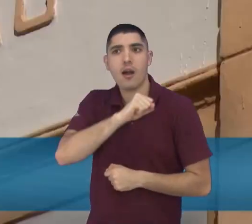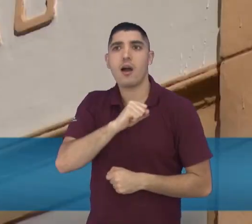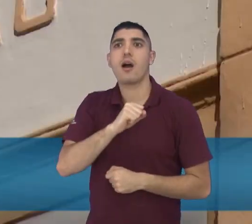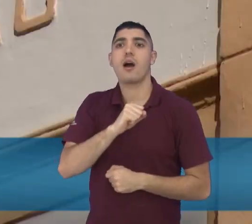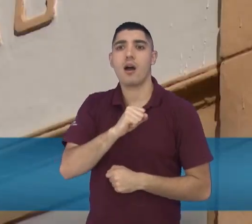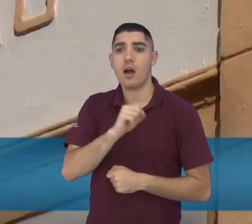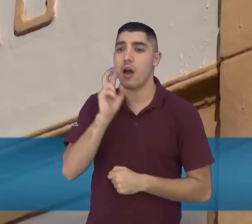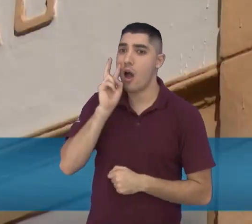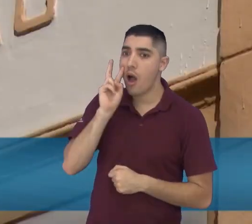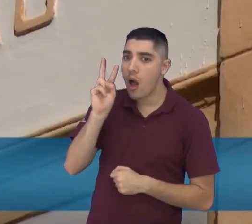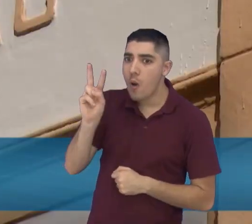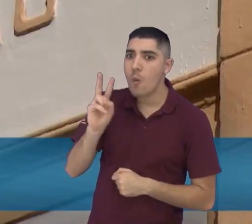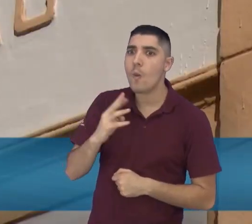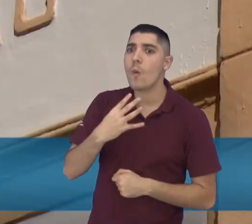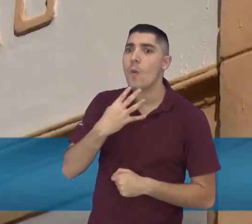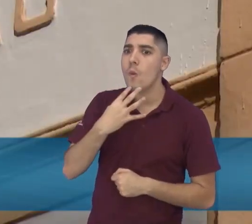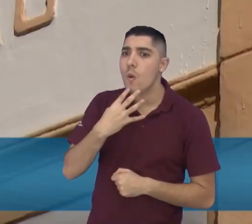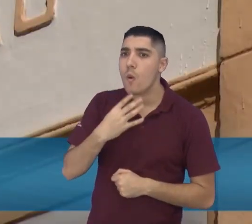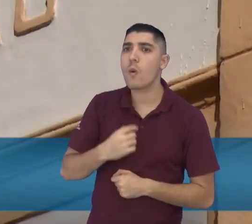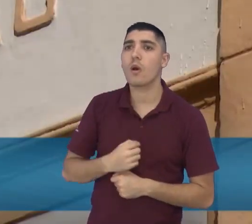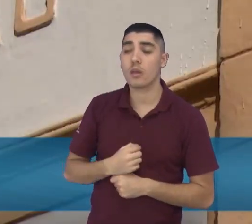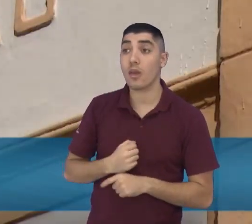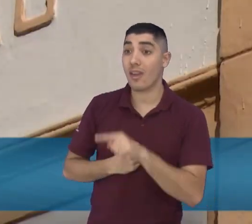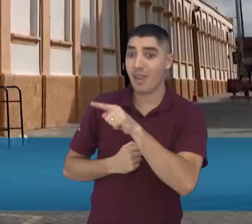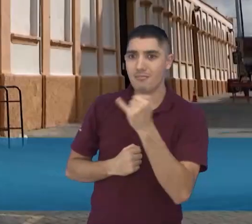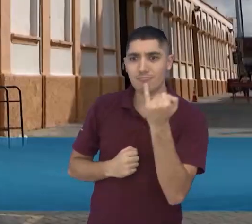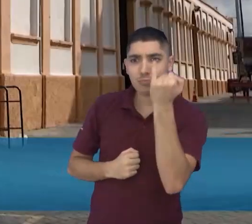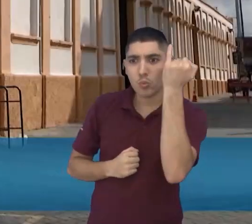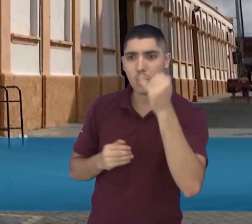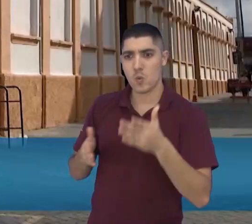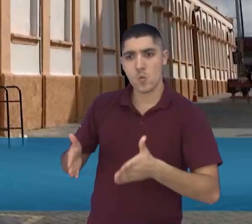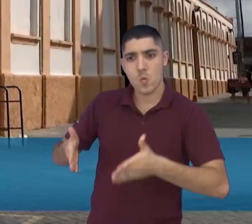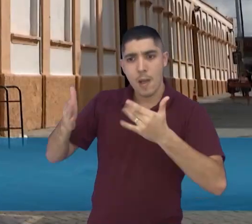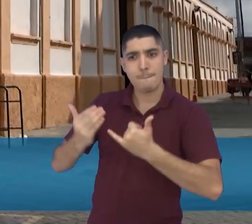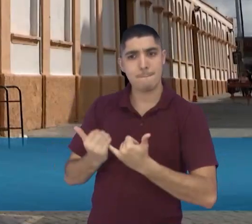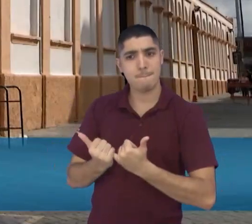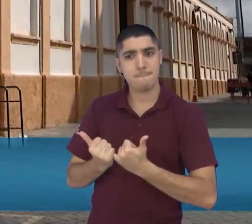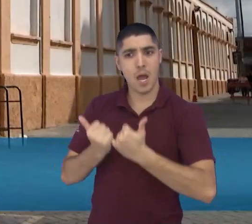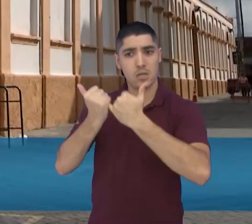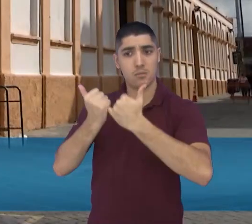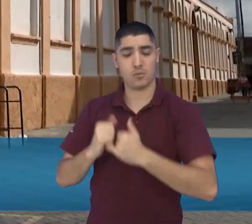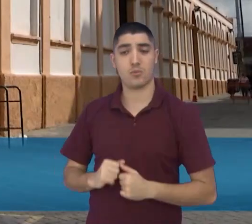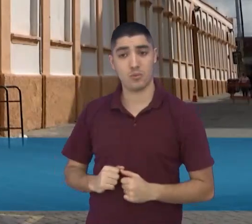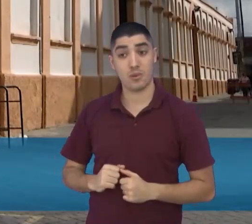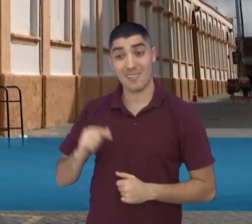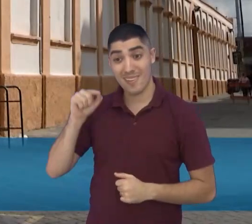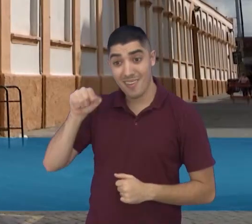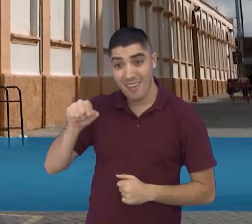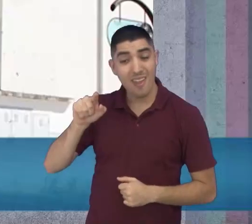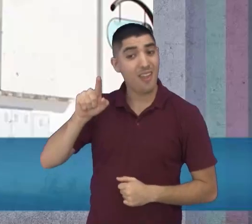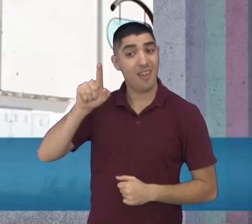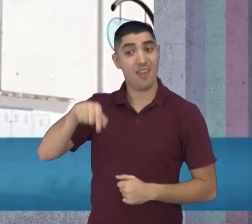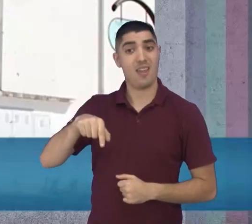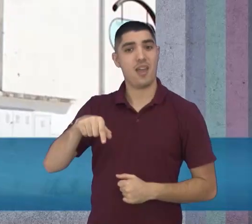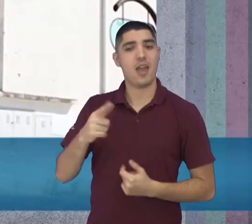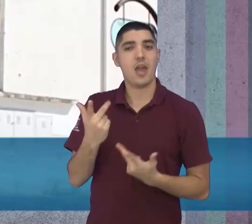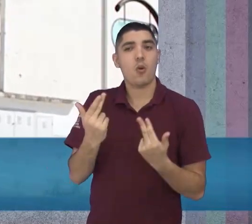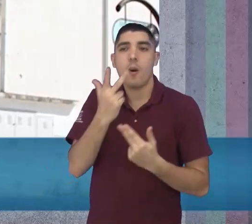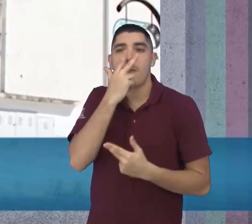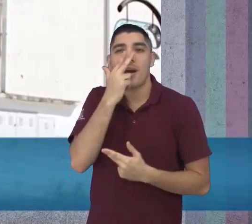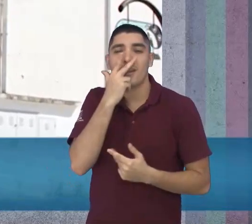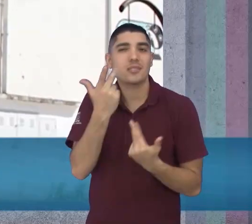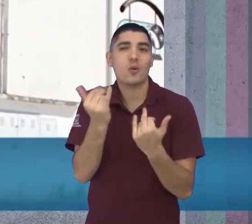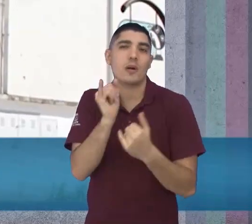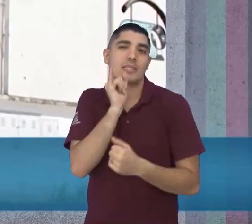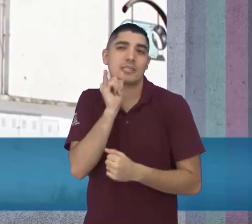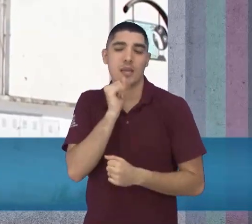esse monumento, ou esse fato, ou esse comportamento, como se fosse o carnaval, é um